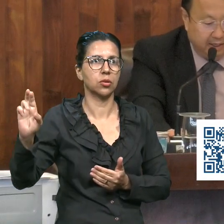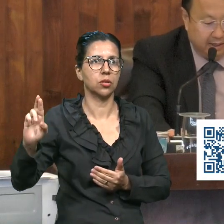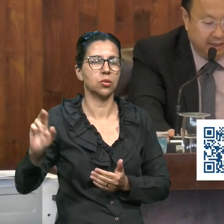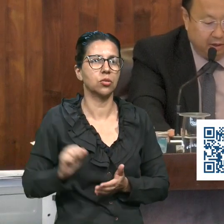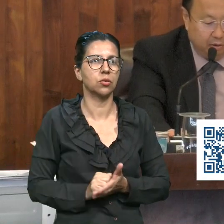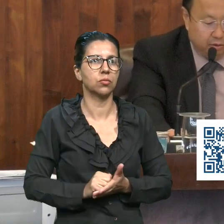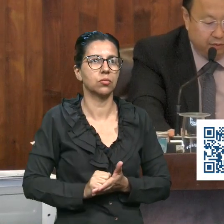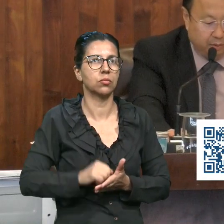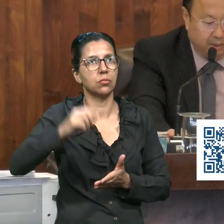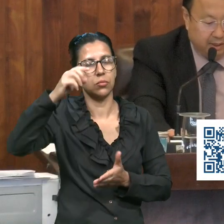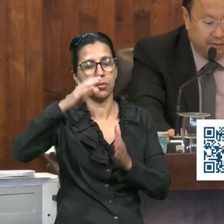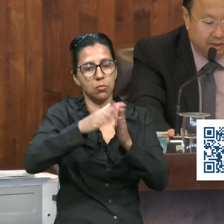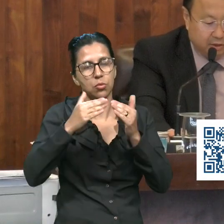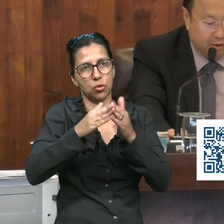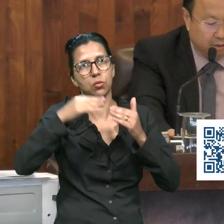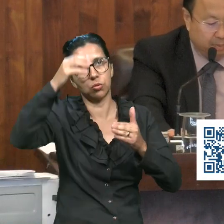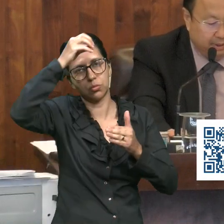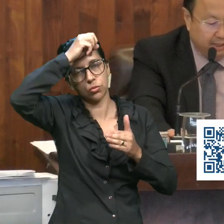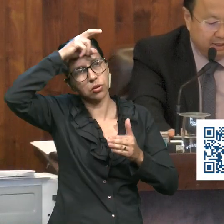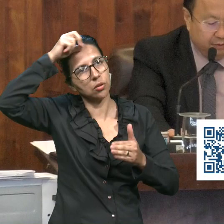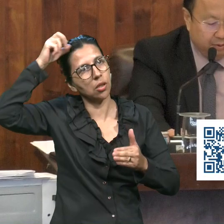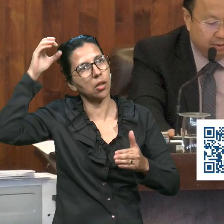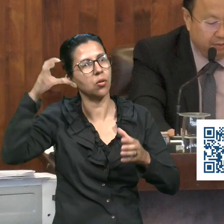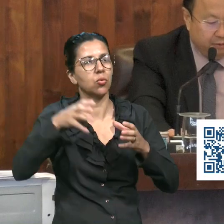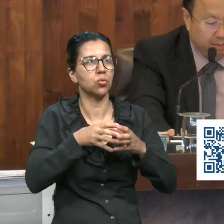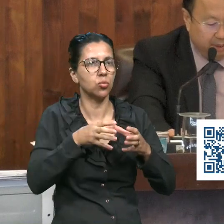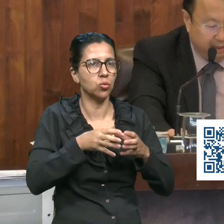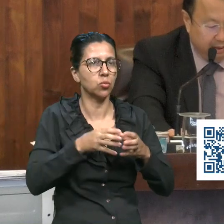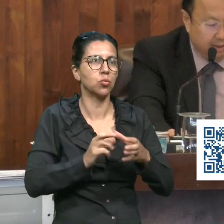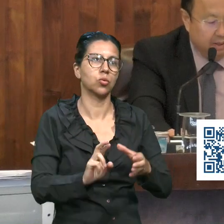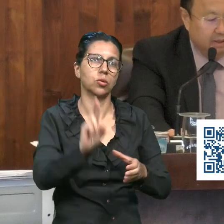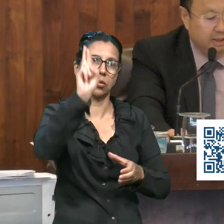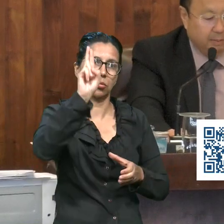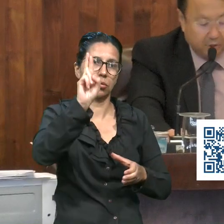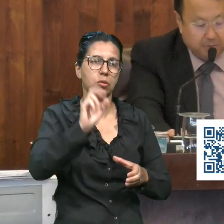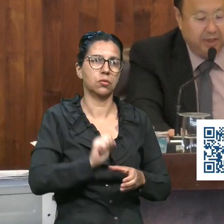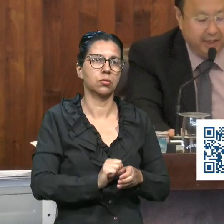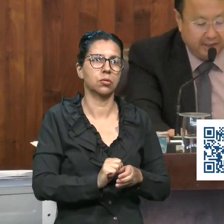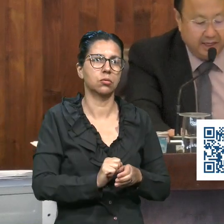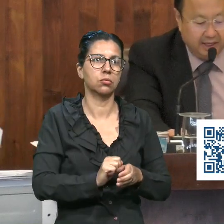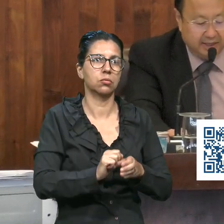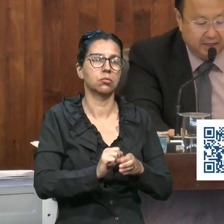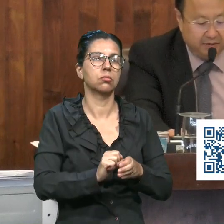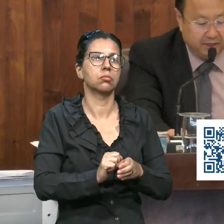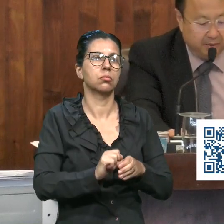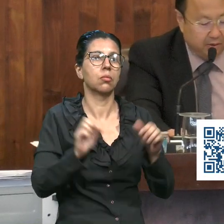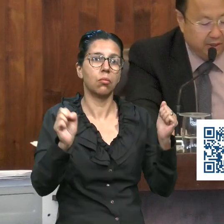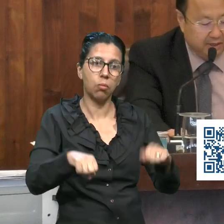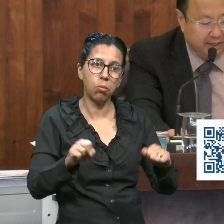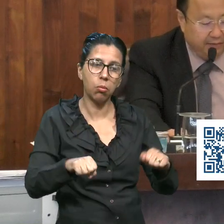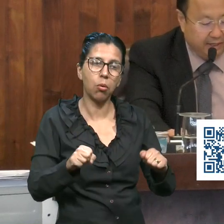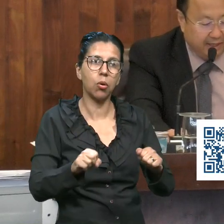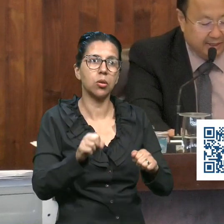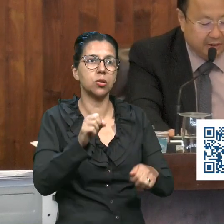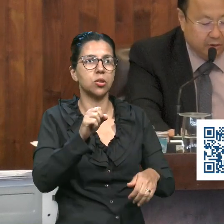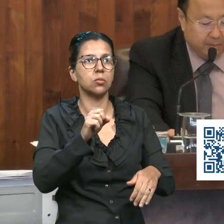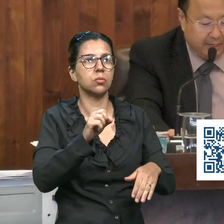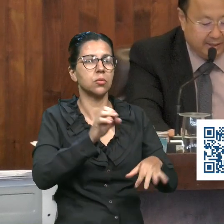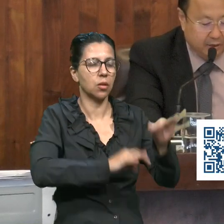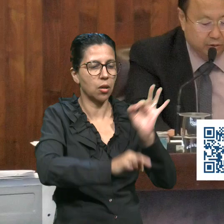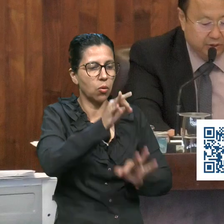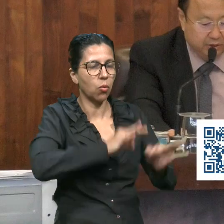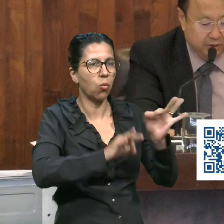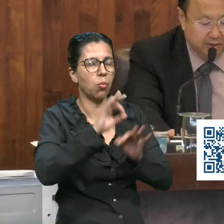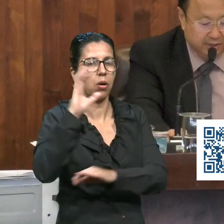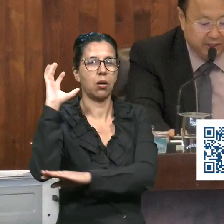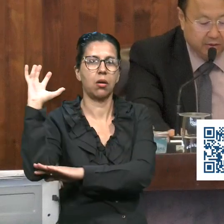de Marília, Daniel Alonso, informar através de setores competentes, informar da possibilidade de realizar diversas melhorias e revitalização da